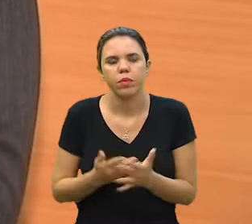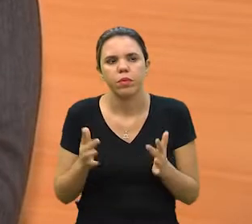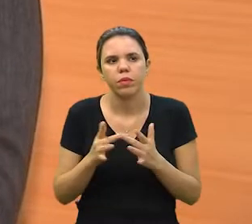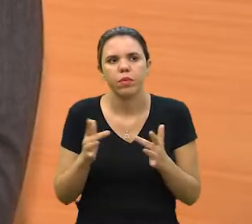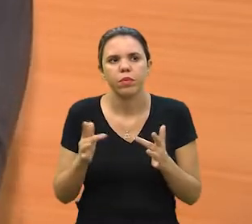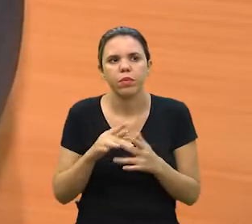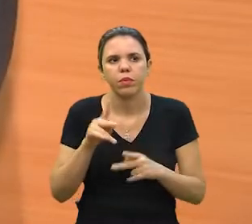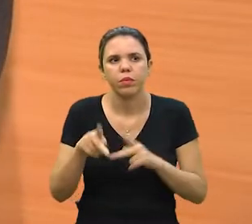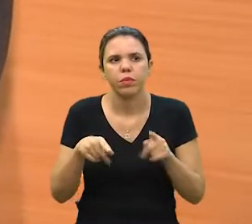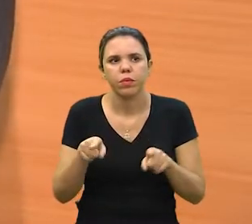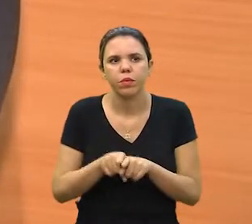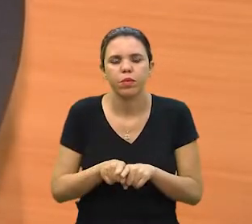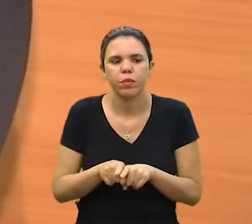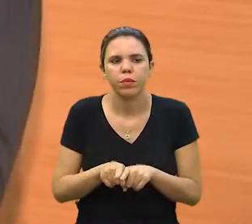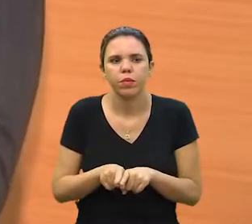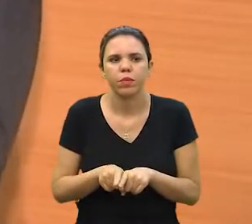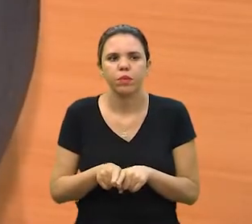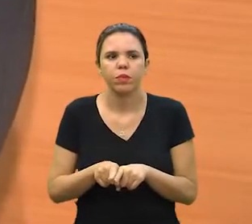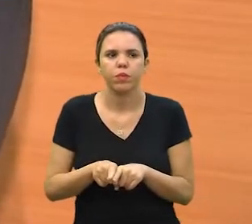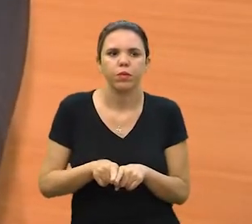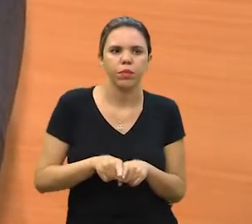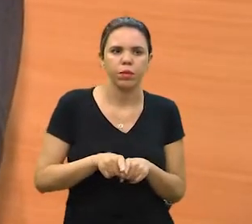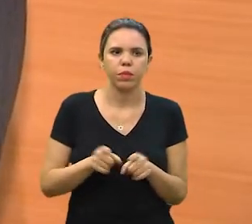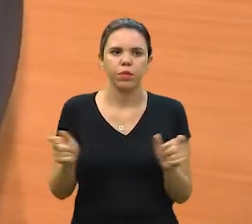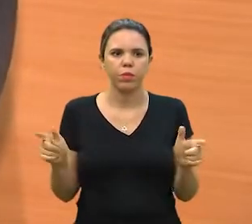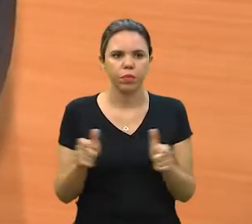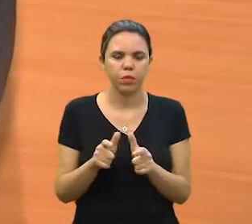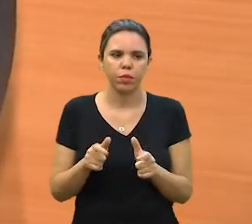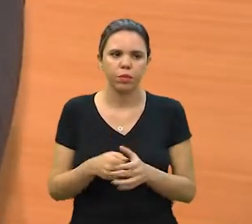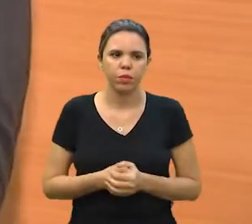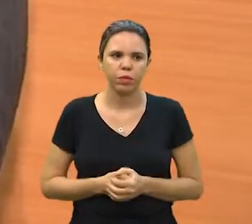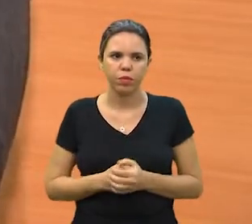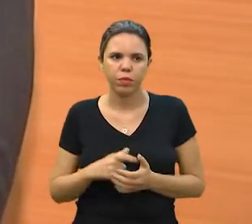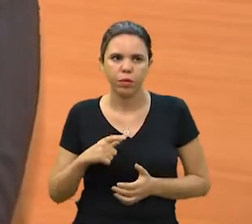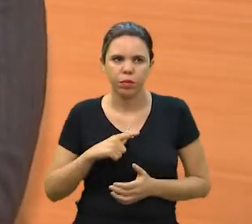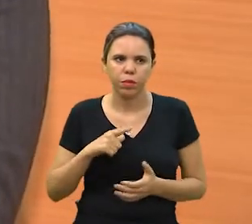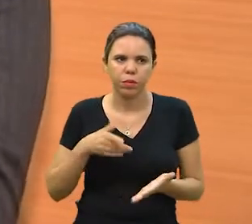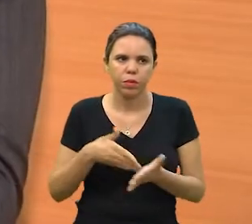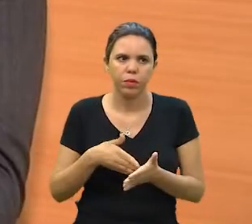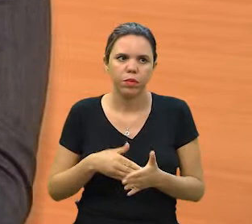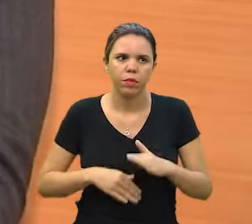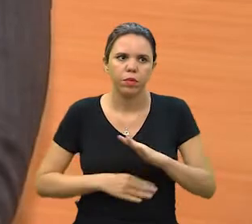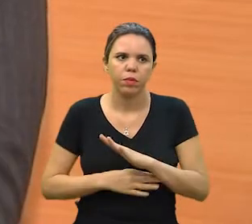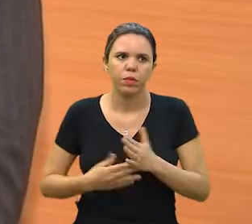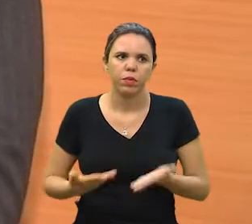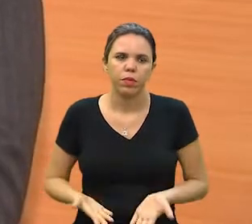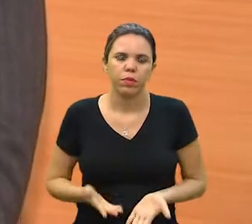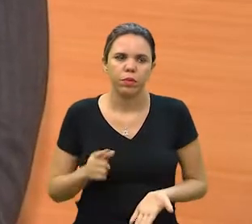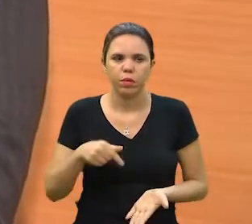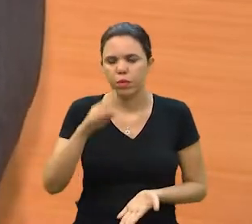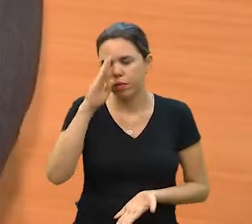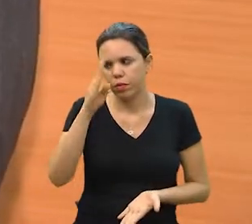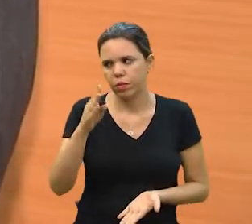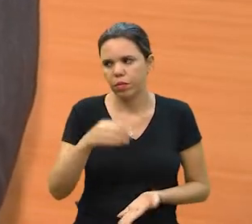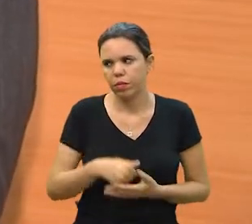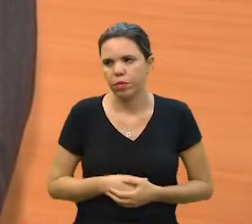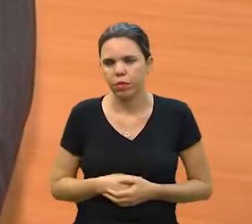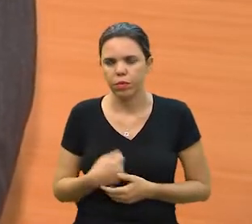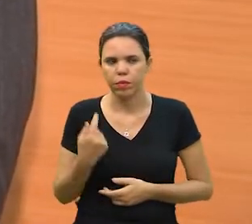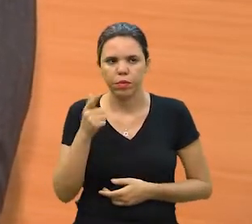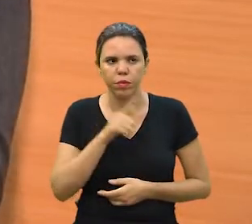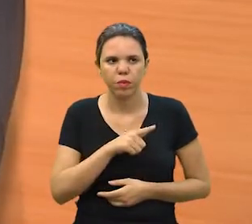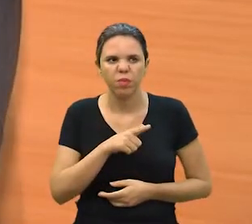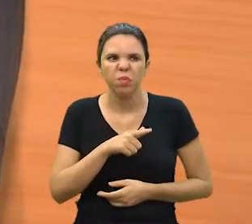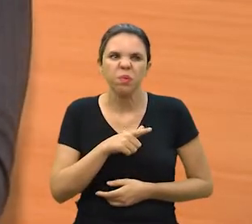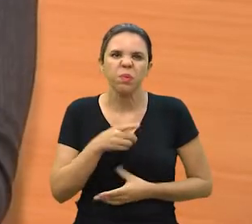acredito que esse contato com o público também, um público reduzido ainda, né? A gente tem uma restrição ainda na casa, mas ele é fundamental. É